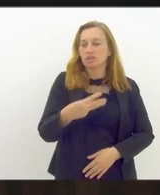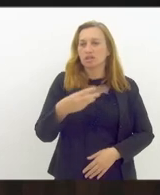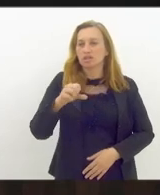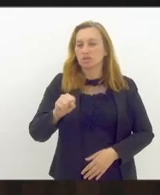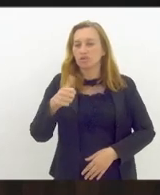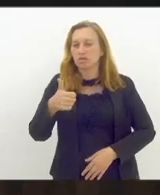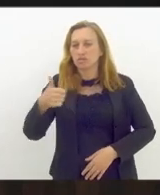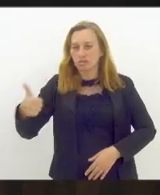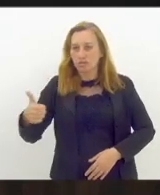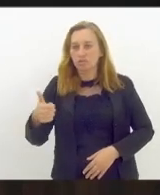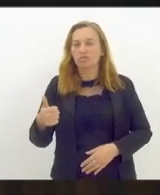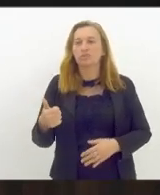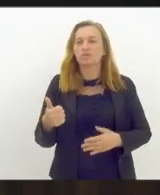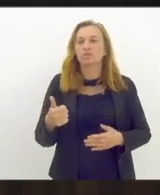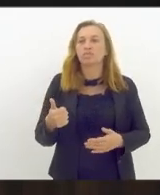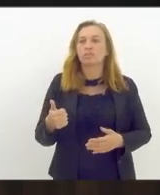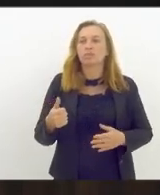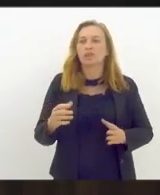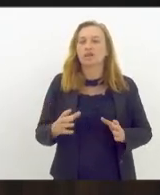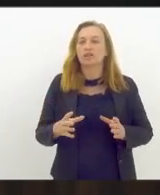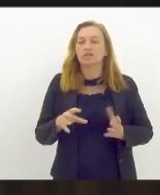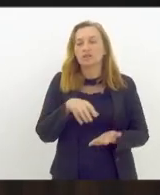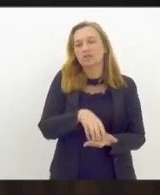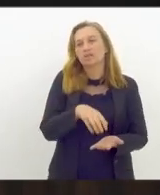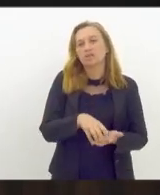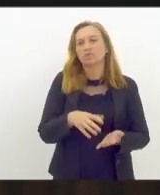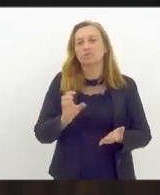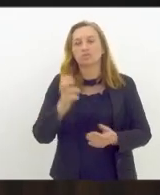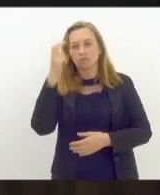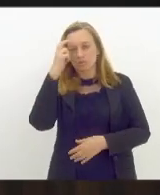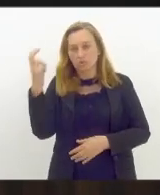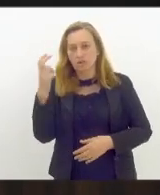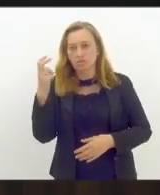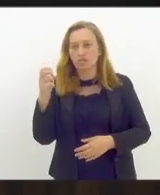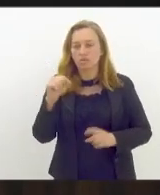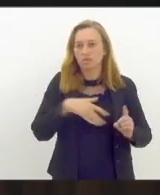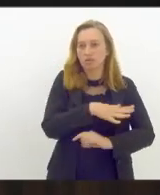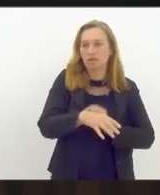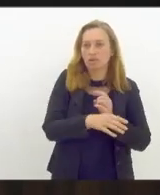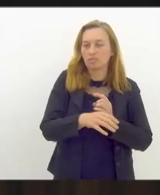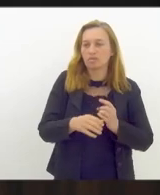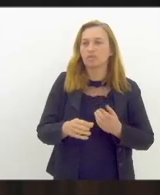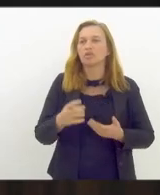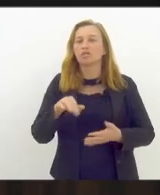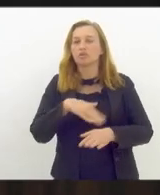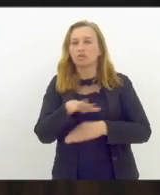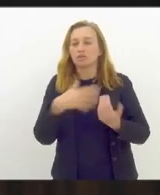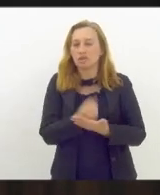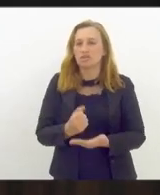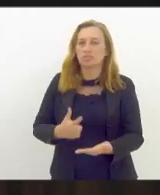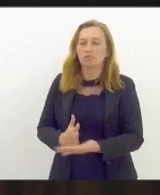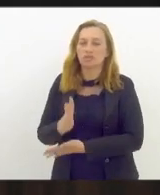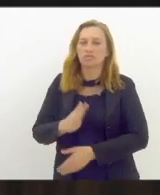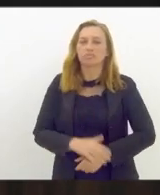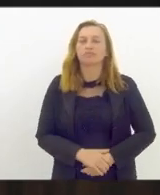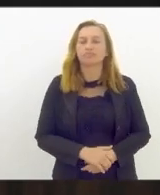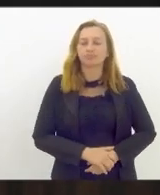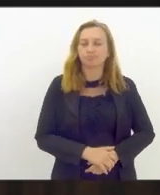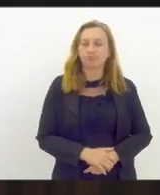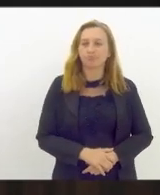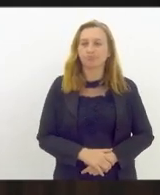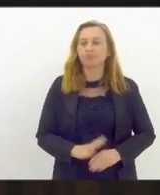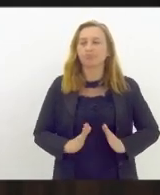declara utilidade pública o Centro Cultural e Social da Prosperidade. Senhores que aprovam, permaneçam como estão, aprovado.